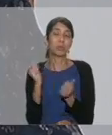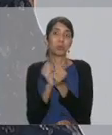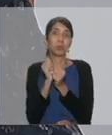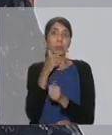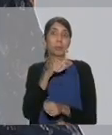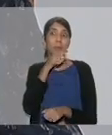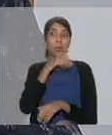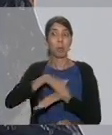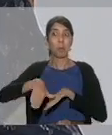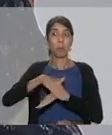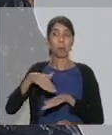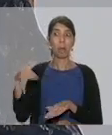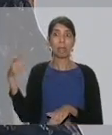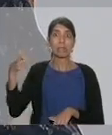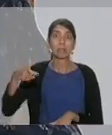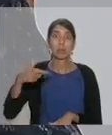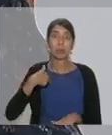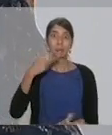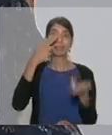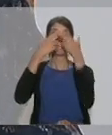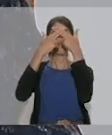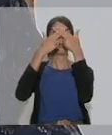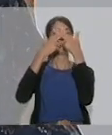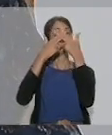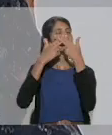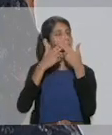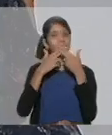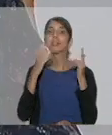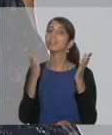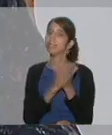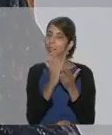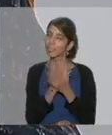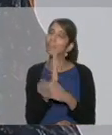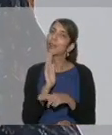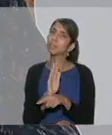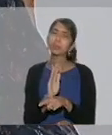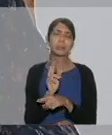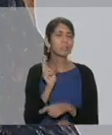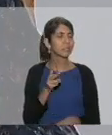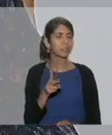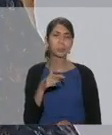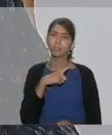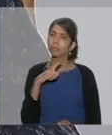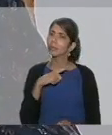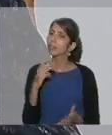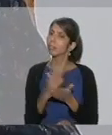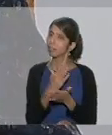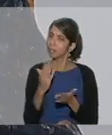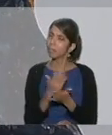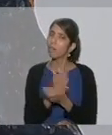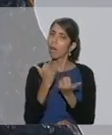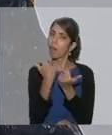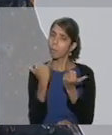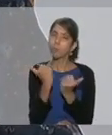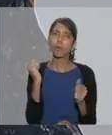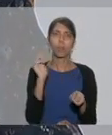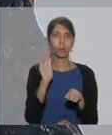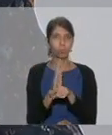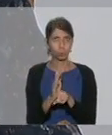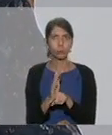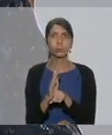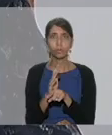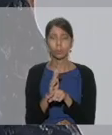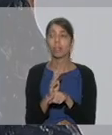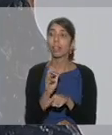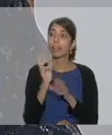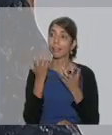com a mãe na rua, a mãe foi assaltada, a criança ficou traumatizada. Não, tem um livro aqui. Sempre tem um livro para apoiar alguma coisa que você